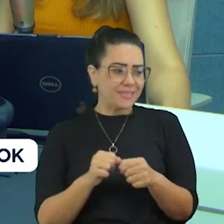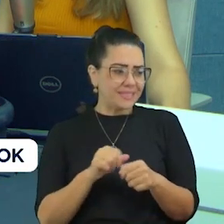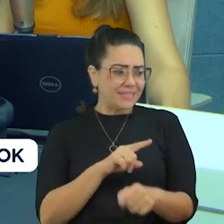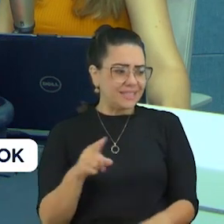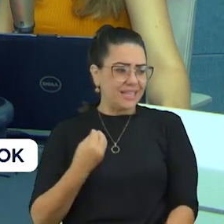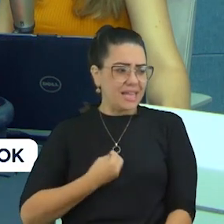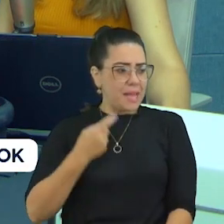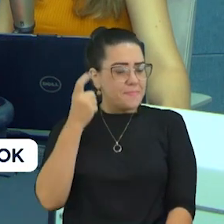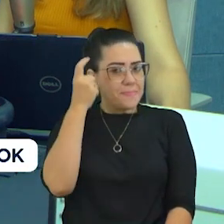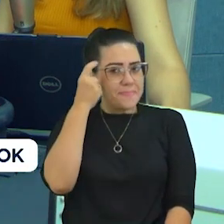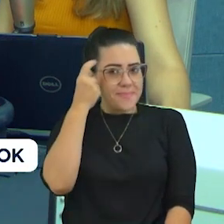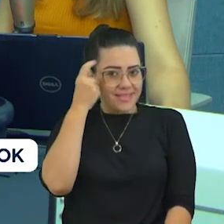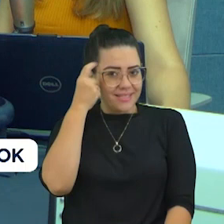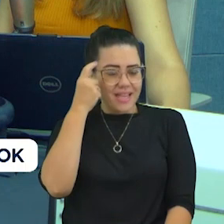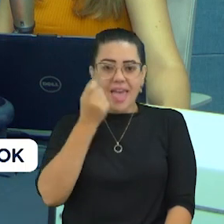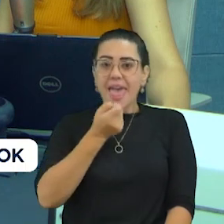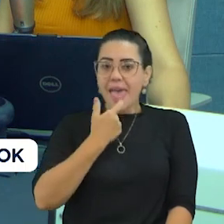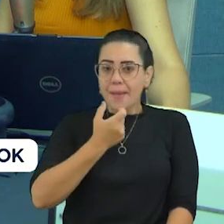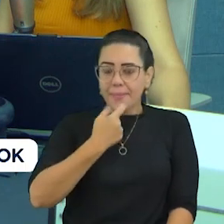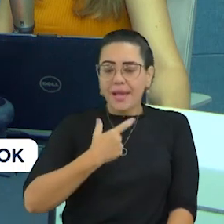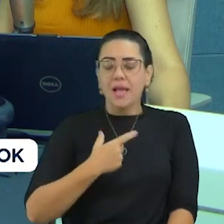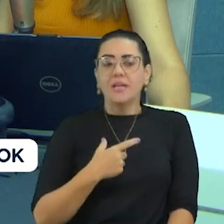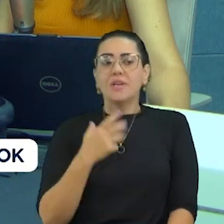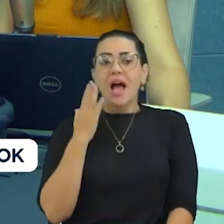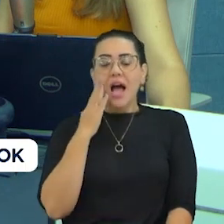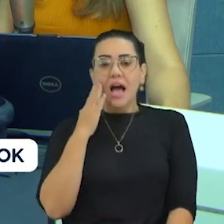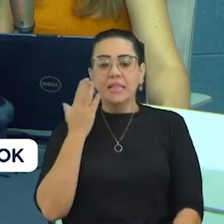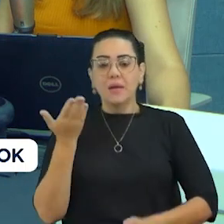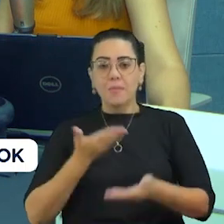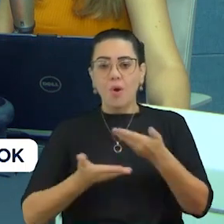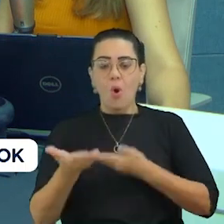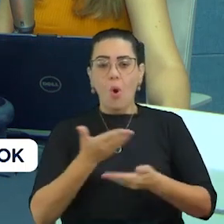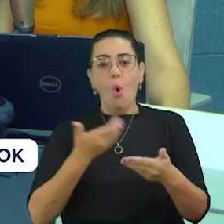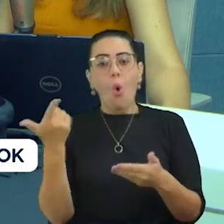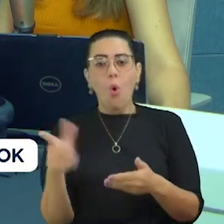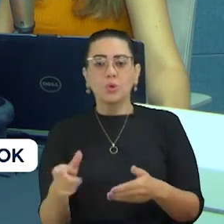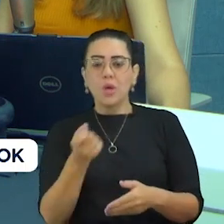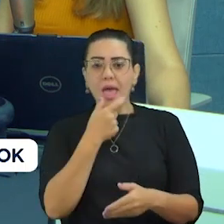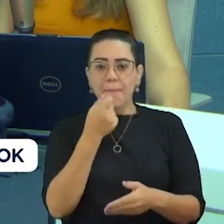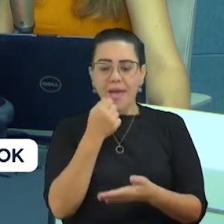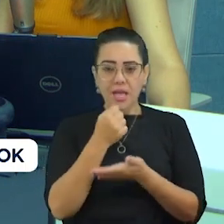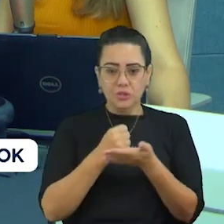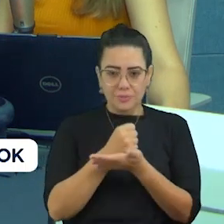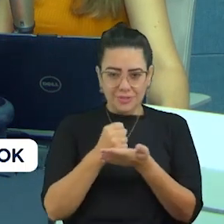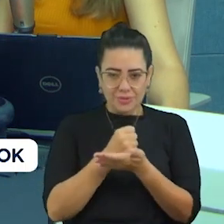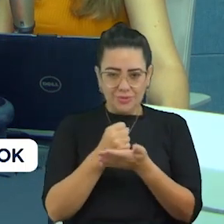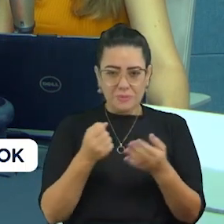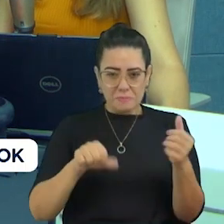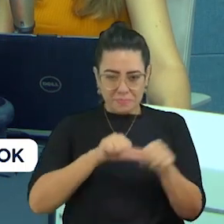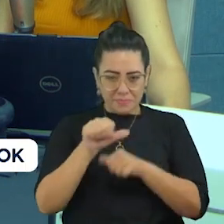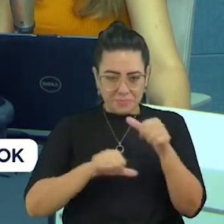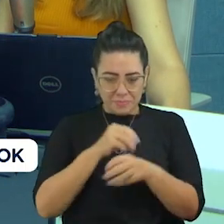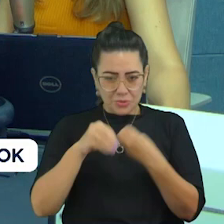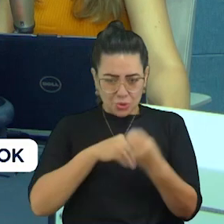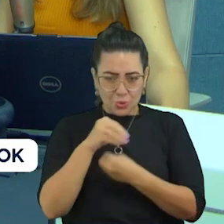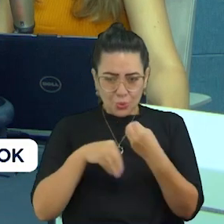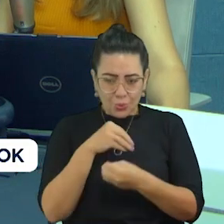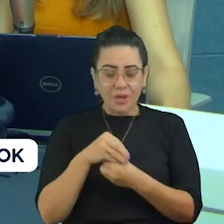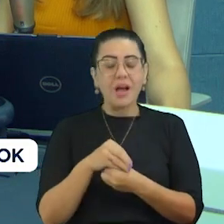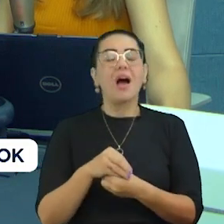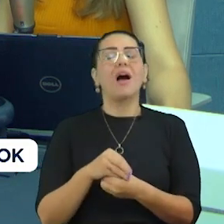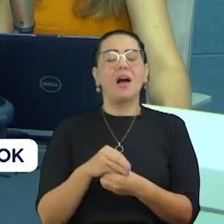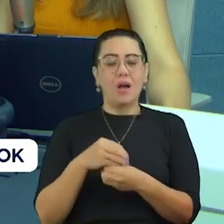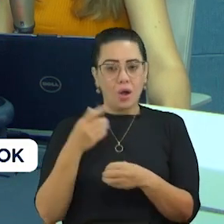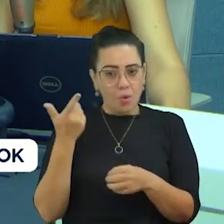começa a pensar na medicação, começa a interagir com outros remédios de forma espontânea, aí é o outro